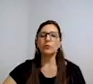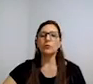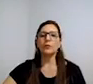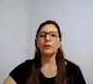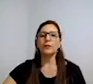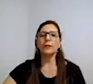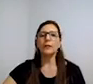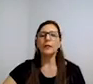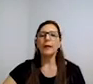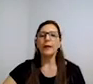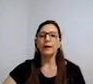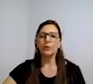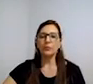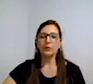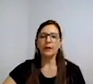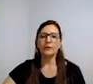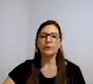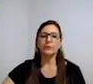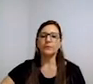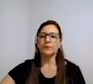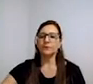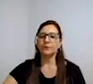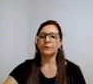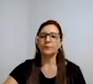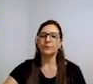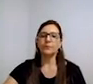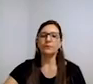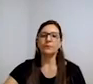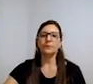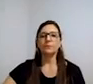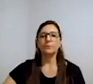o músculo fica encurtado.